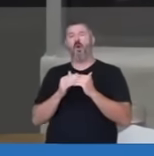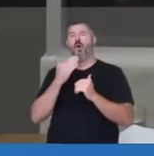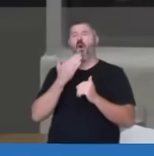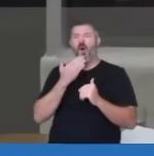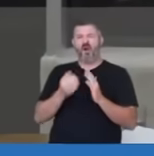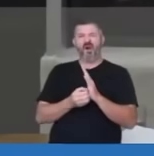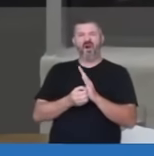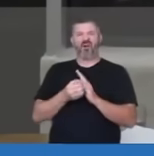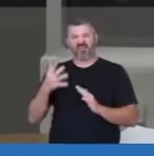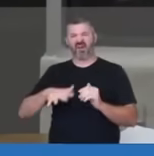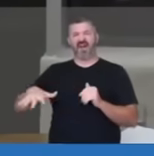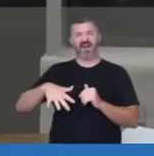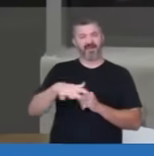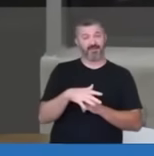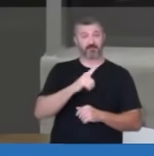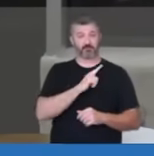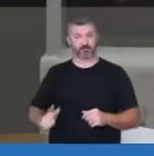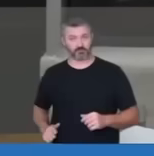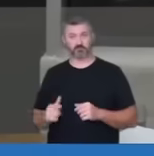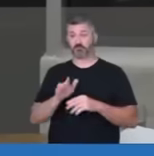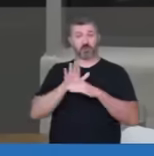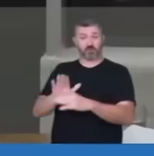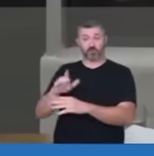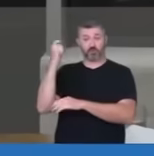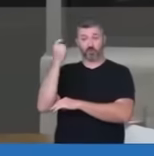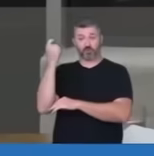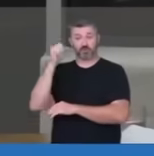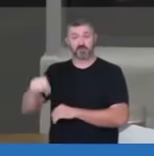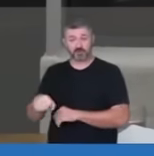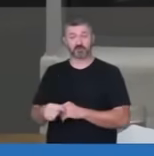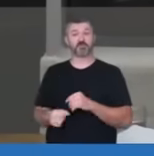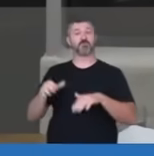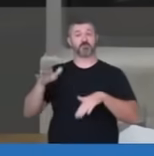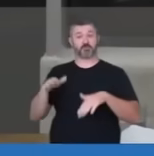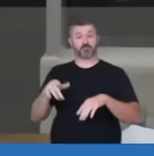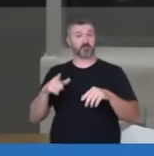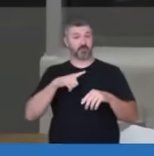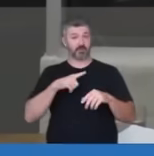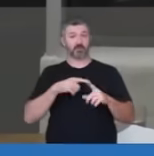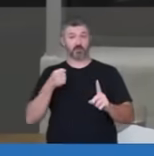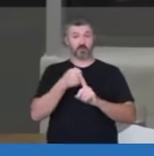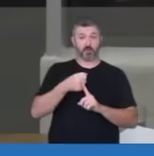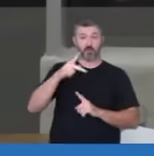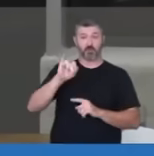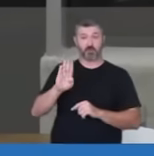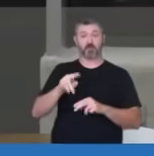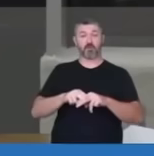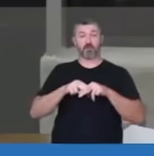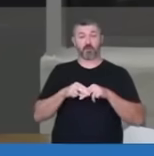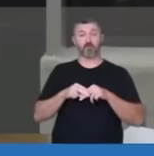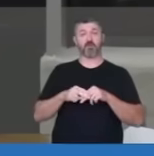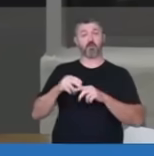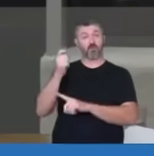reivindicações de setores. O governo está socorrendo o Rio Grande do Sul e é bem provável que tenha um impacto no PIB com a queda no Rio